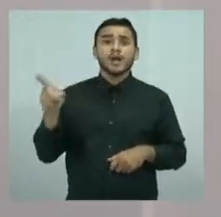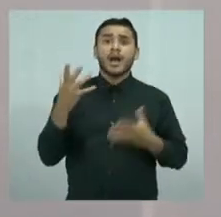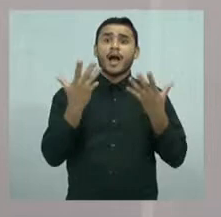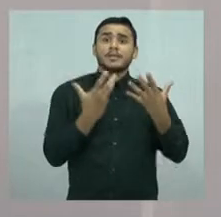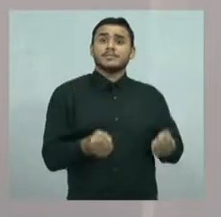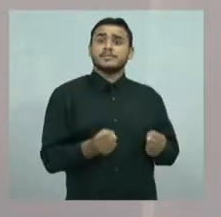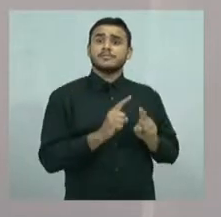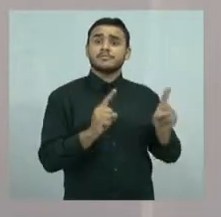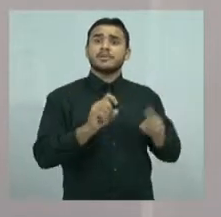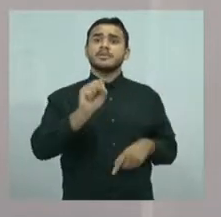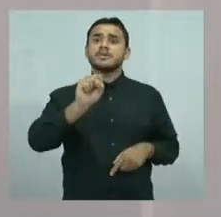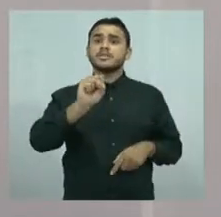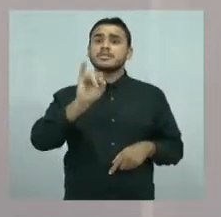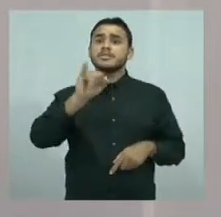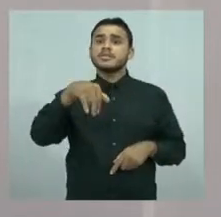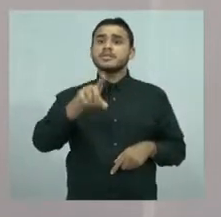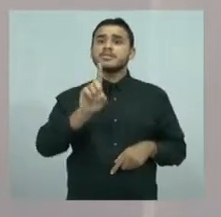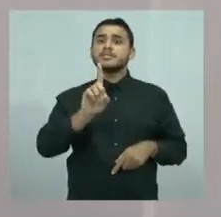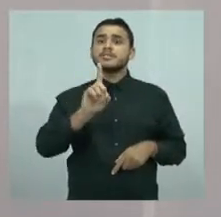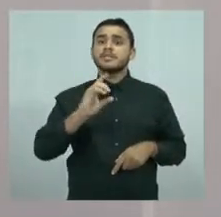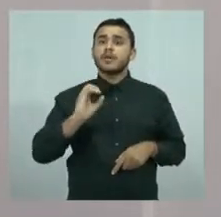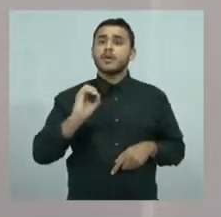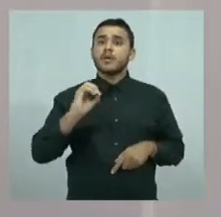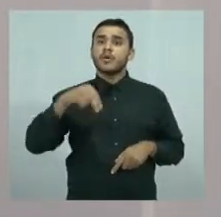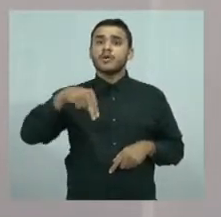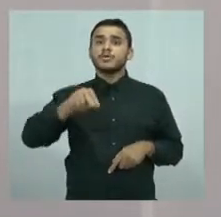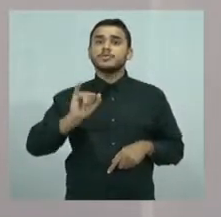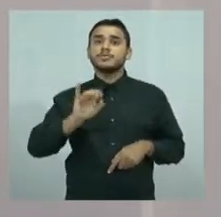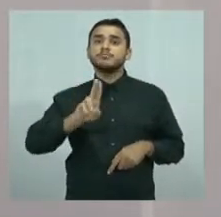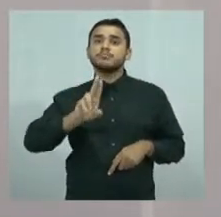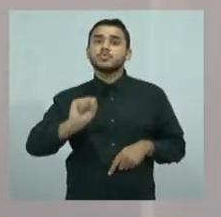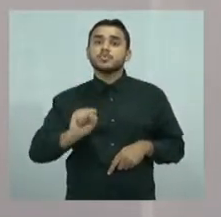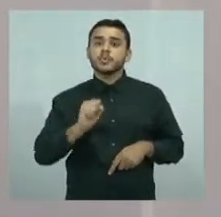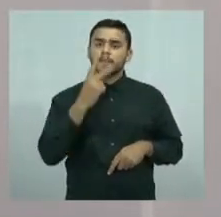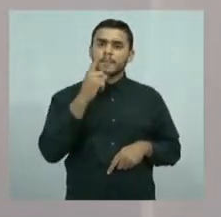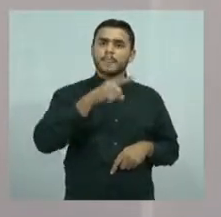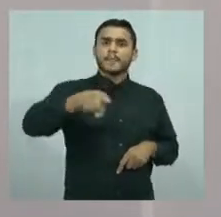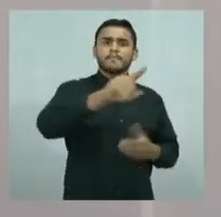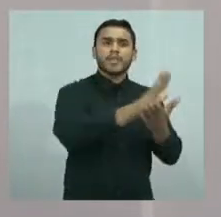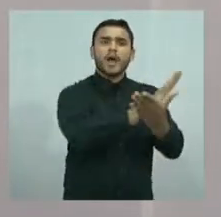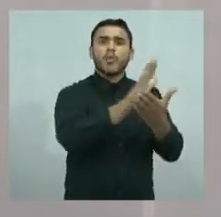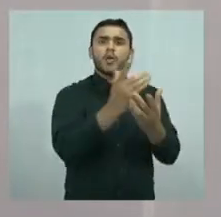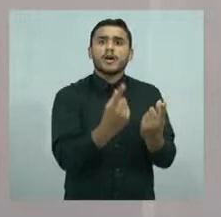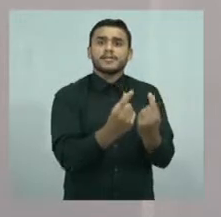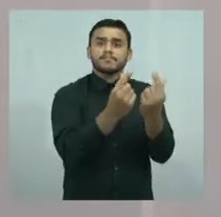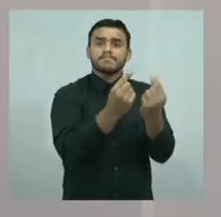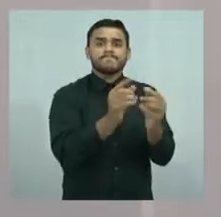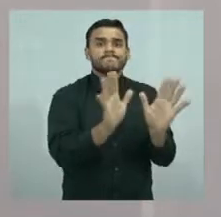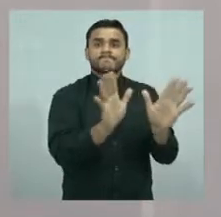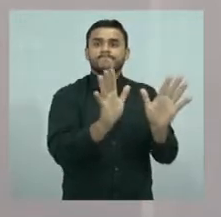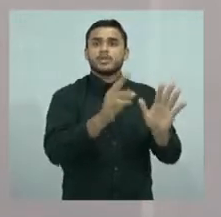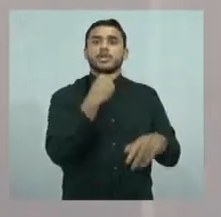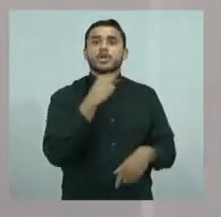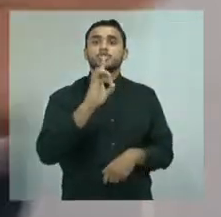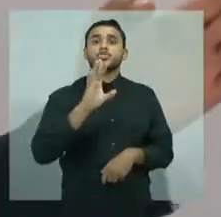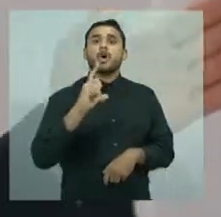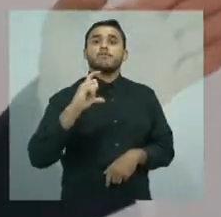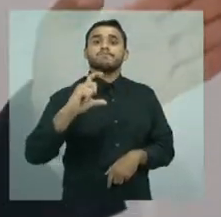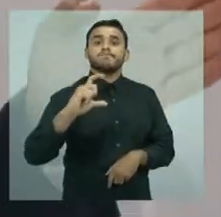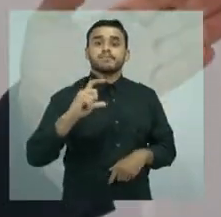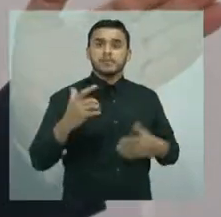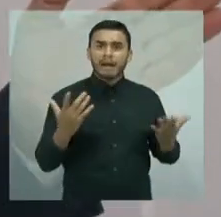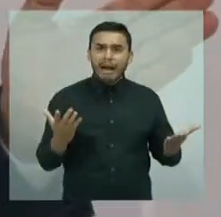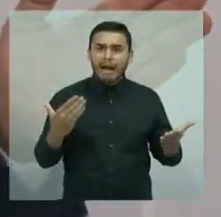que o Sindiônibus exclua munícipes, como hoje ocorre, com